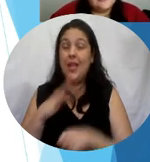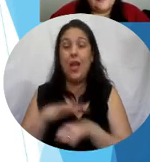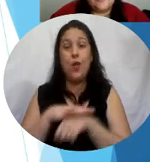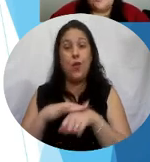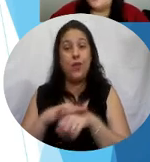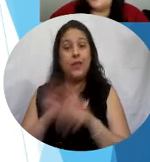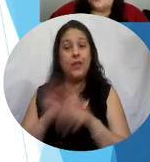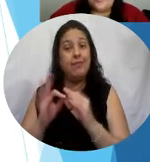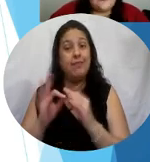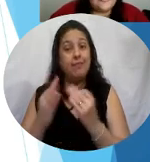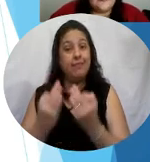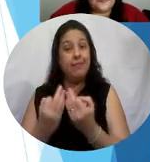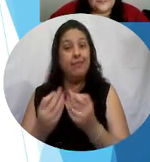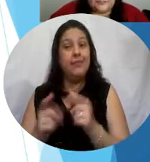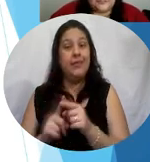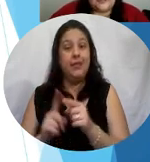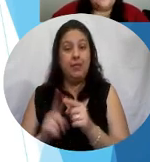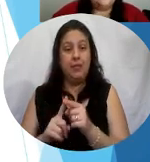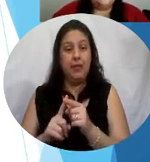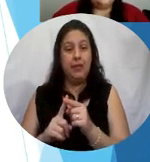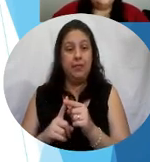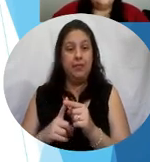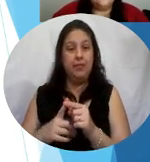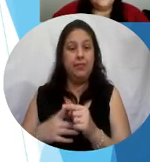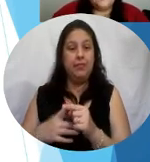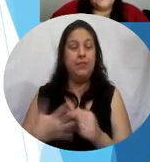voz a essa pessoa, o que é mais importante.